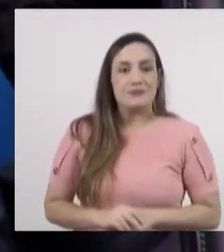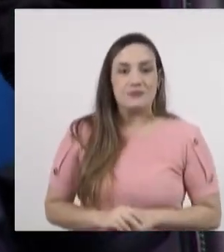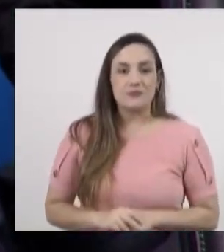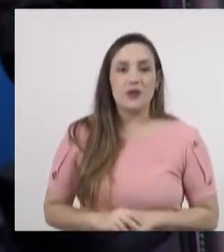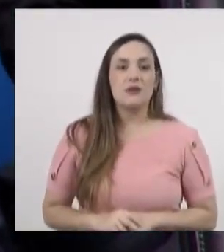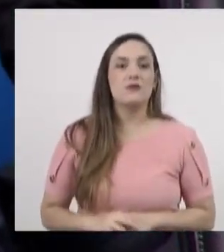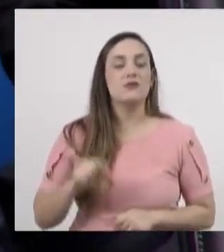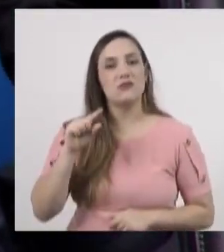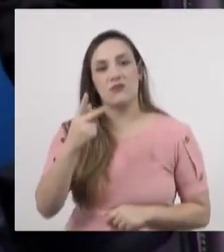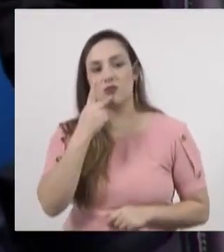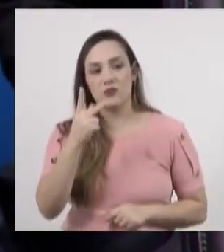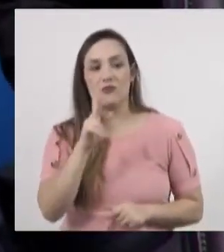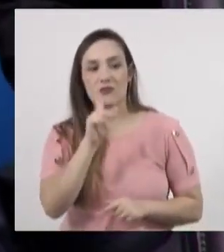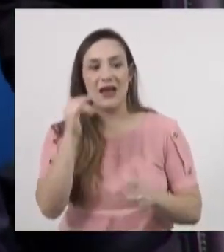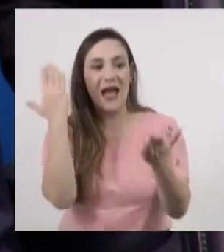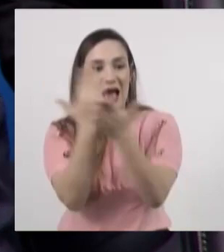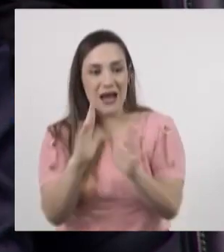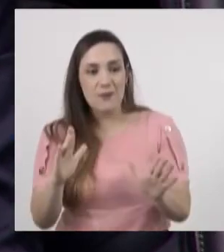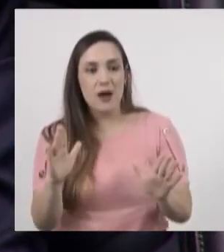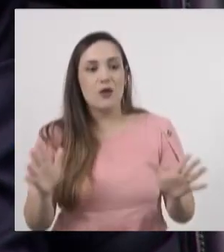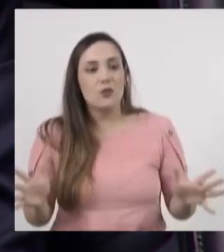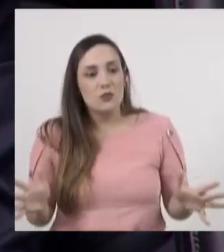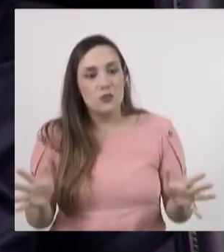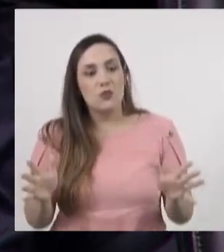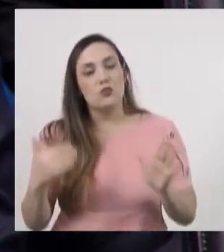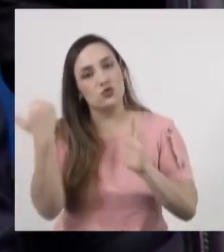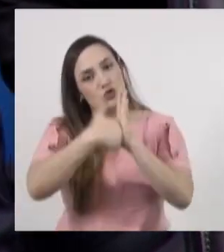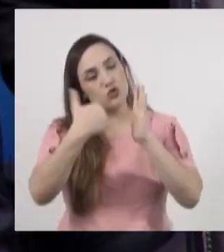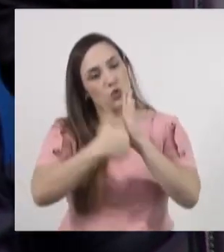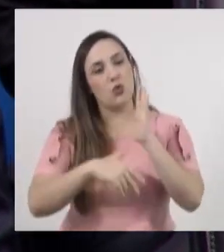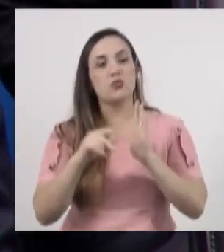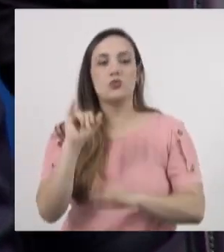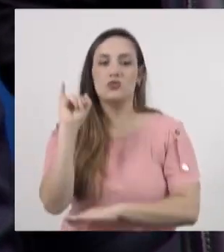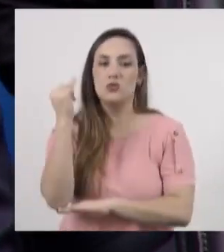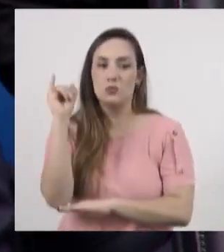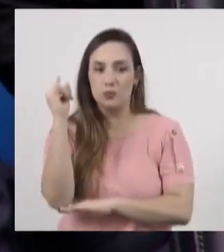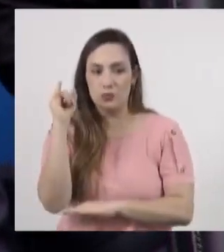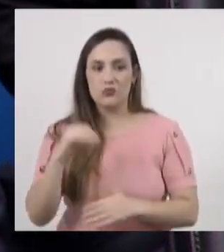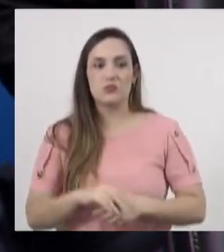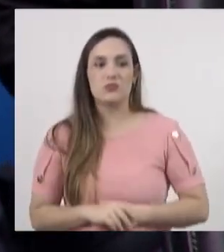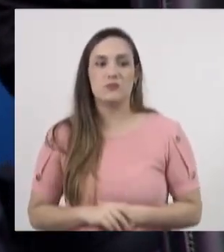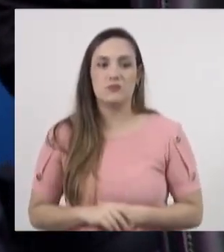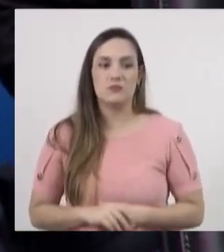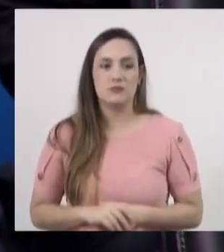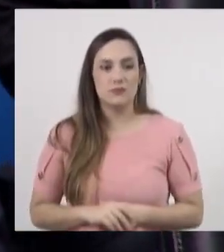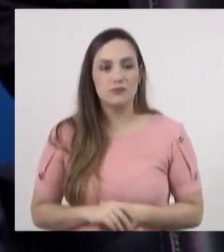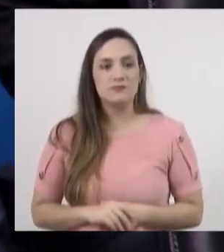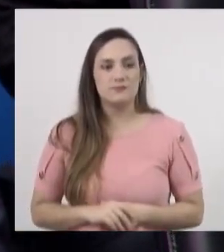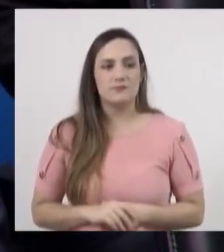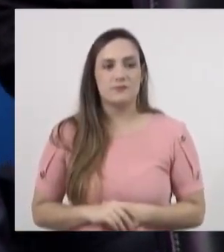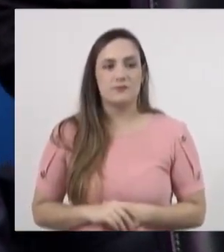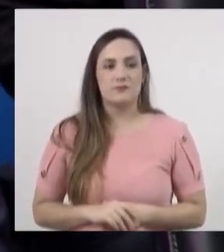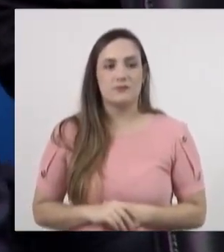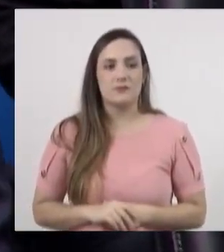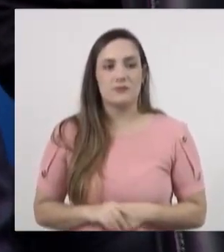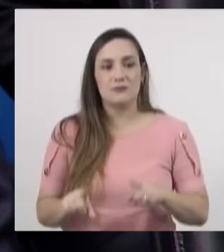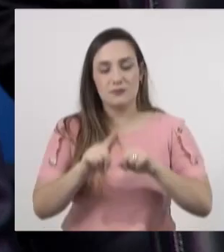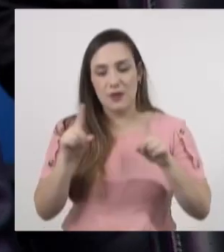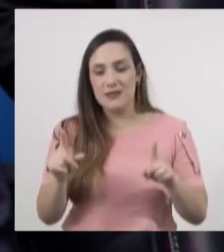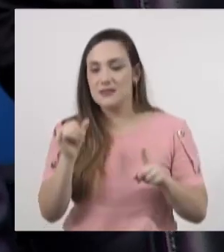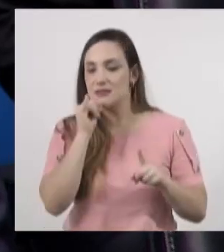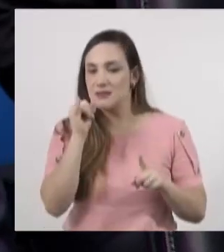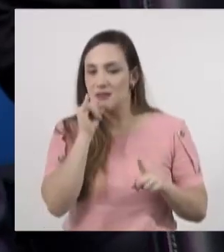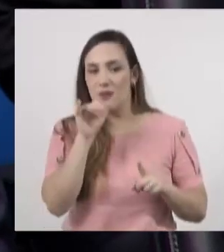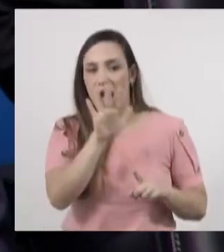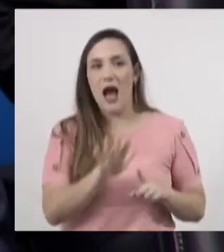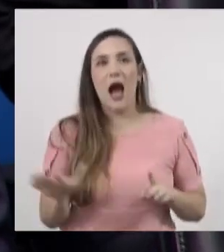vai se acabar com o incentivo fiscal, mas a própria reforma, o Beto não está aqui, mantém a Zona Franca de Manaus, um dos princípios já